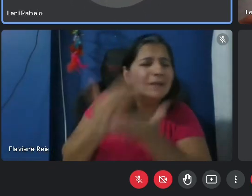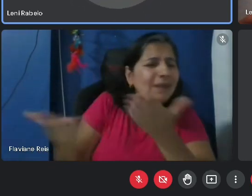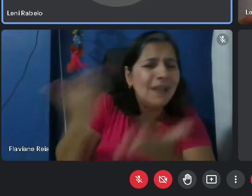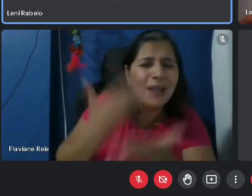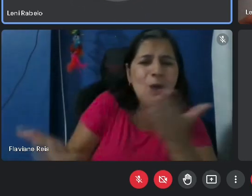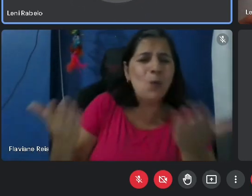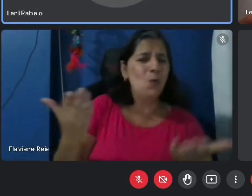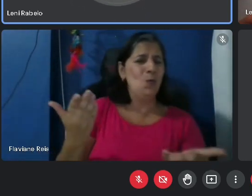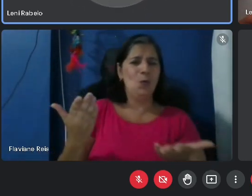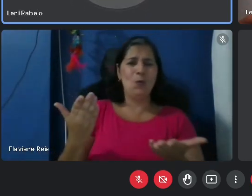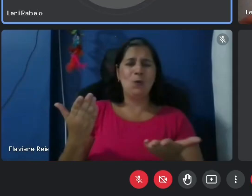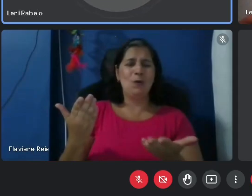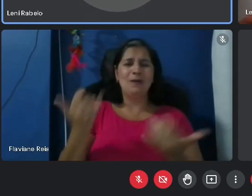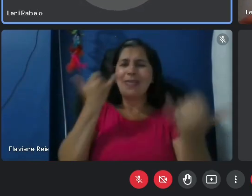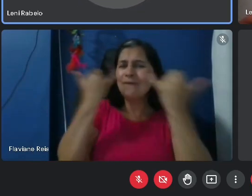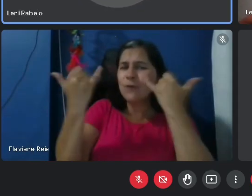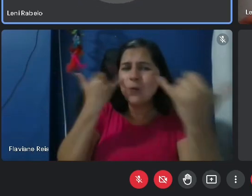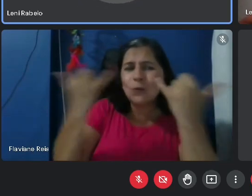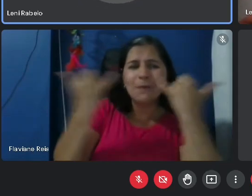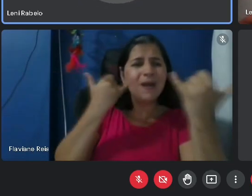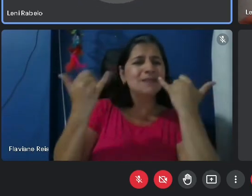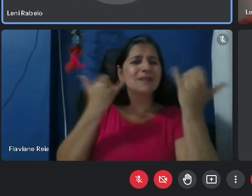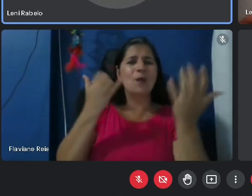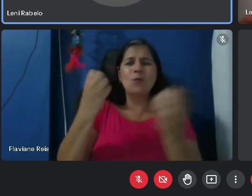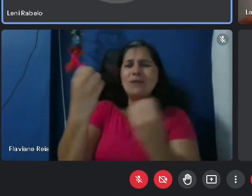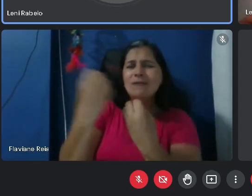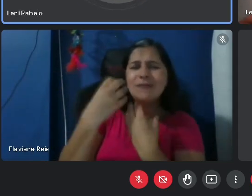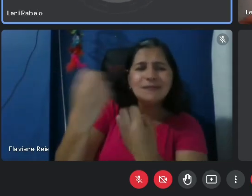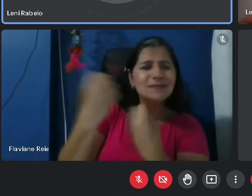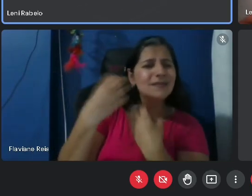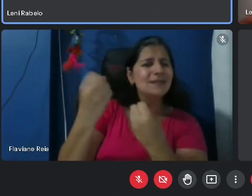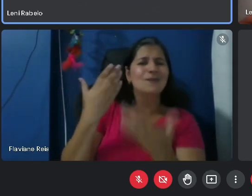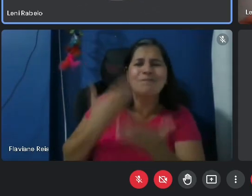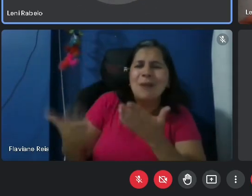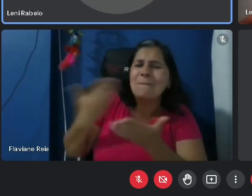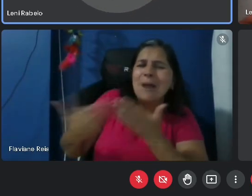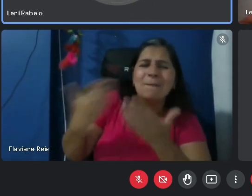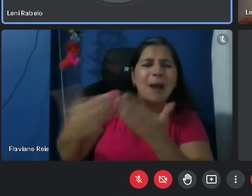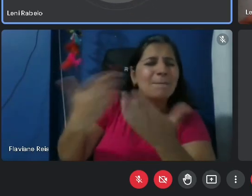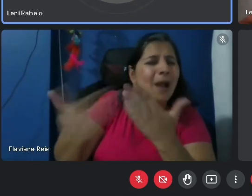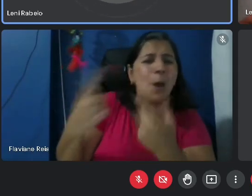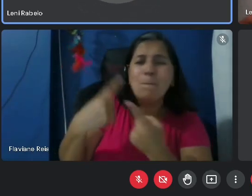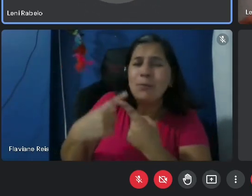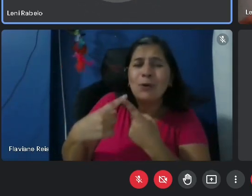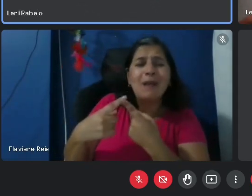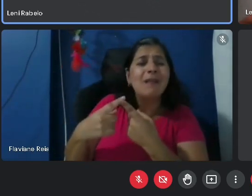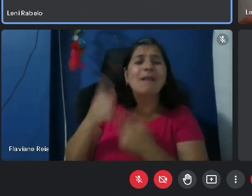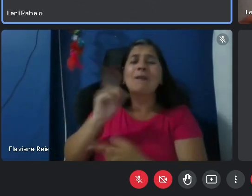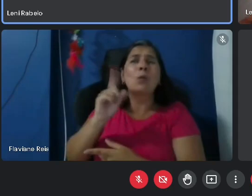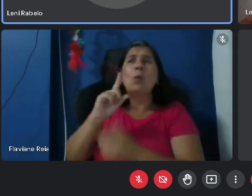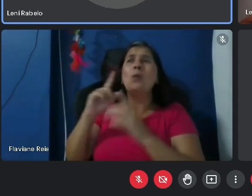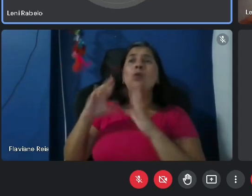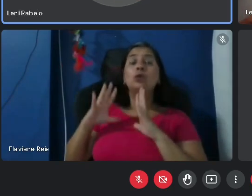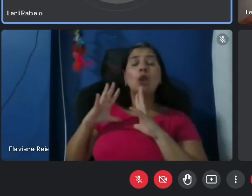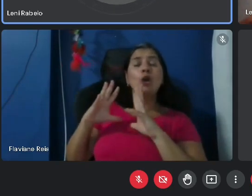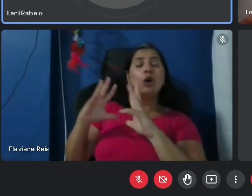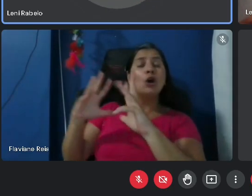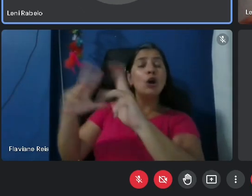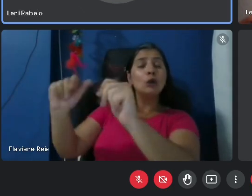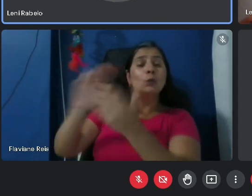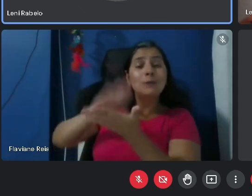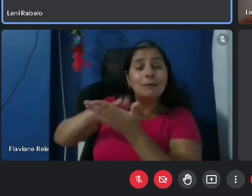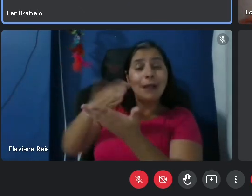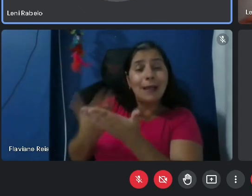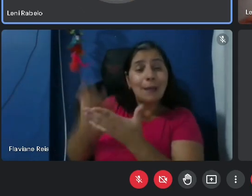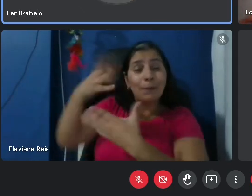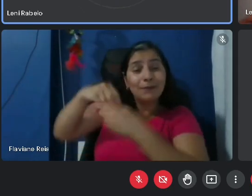por isso que tem esse atraso, por isso que tem essas perdas, essa falta de informação. Aí perde muito